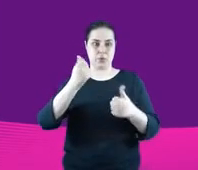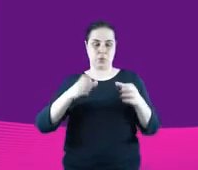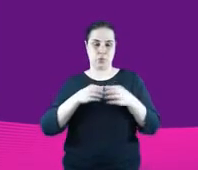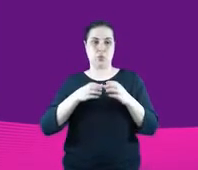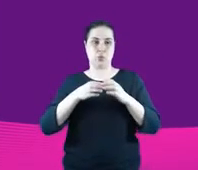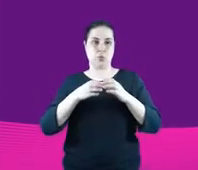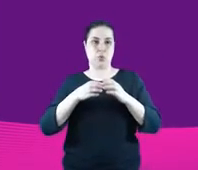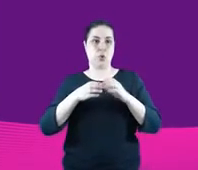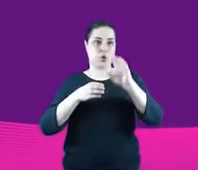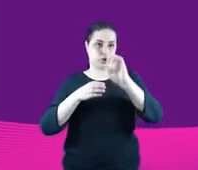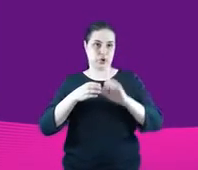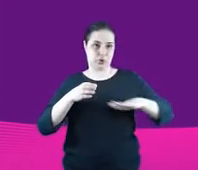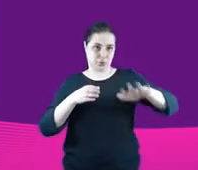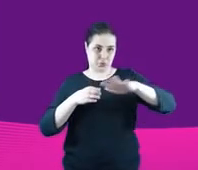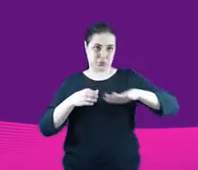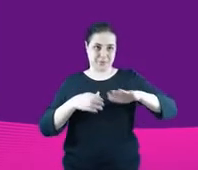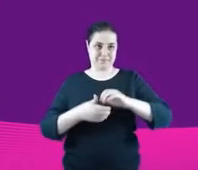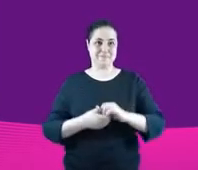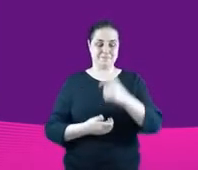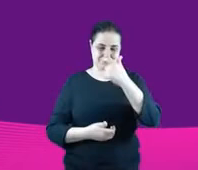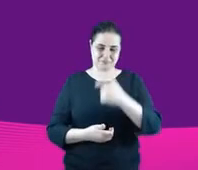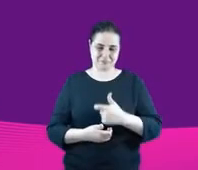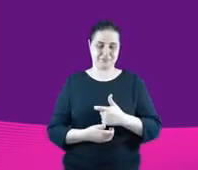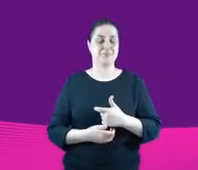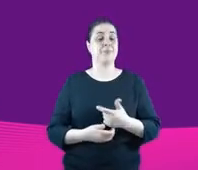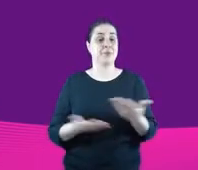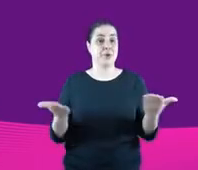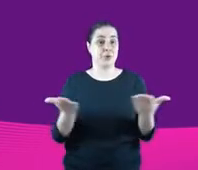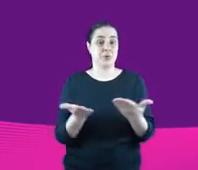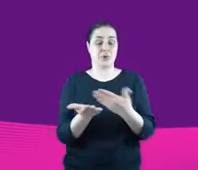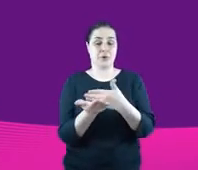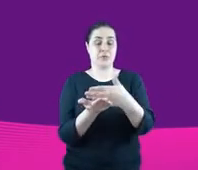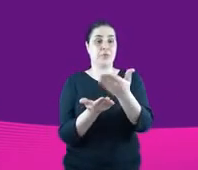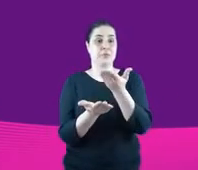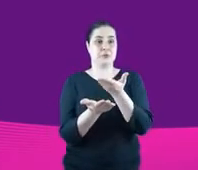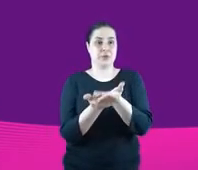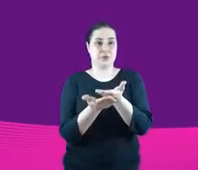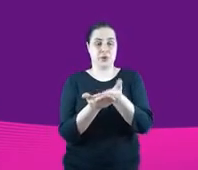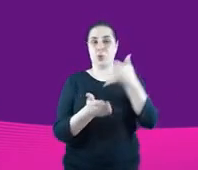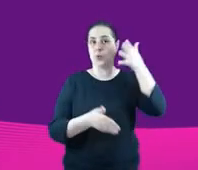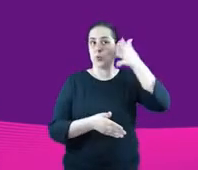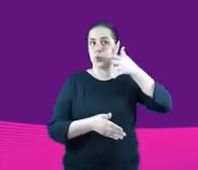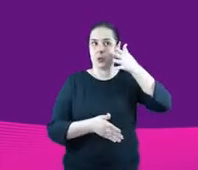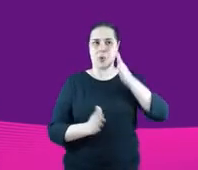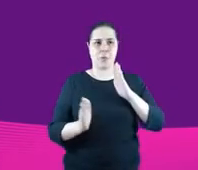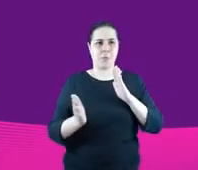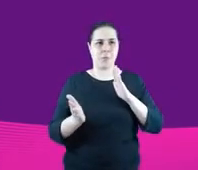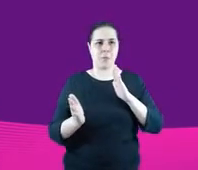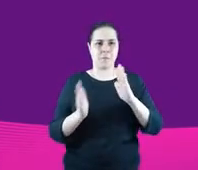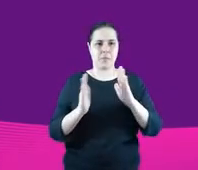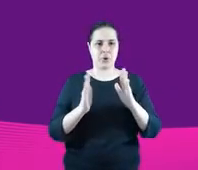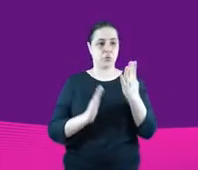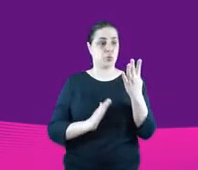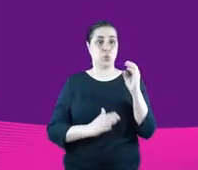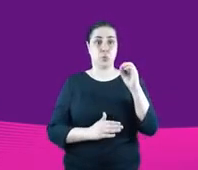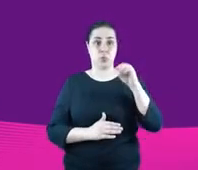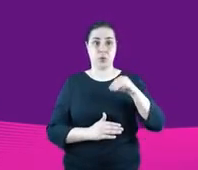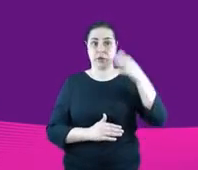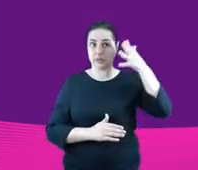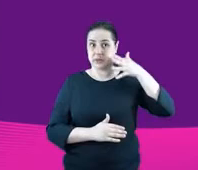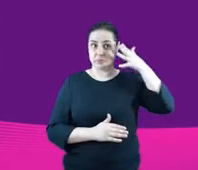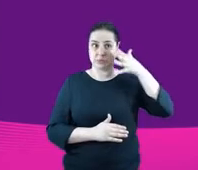Essa aula que a gente vai realizar agora nos próximos 40 minutos é a respeito dos cuidados e manejo clínico